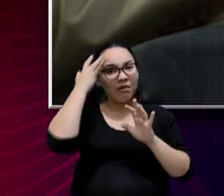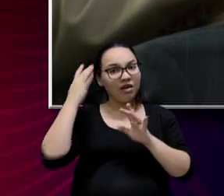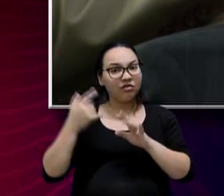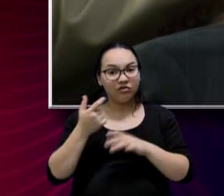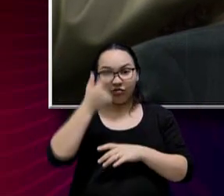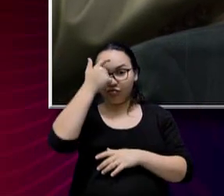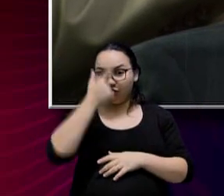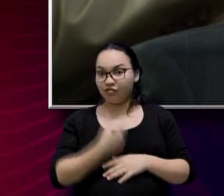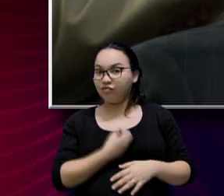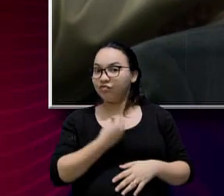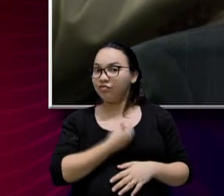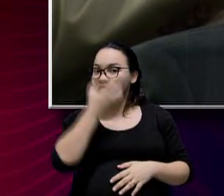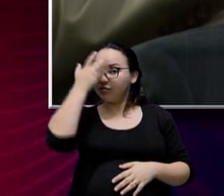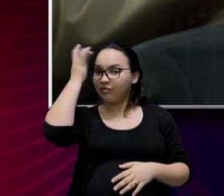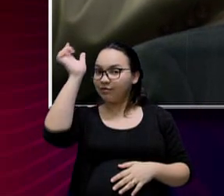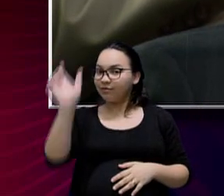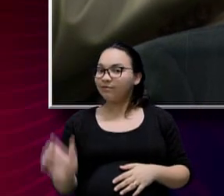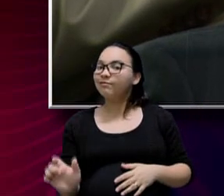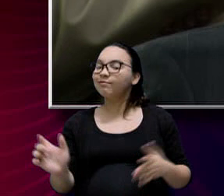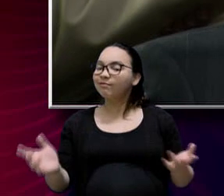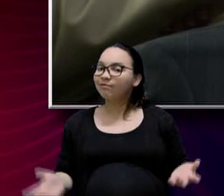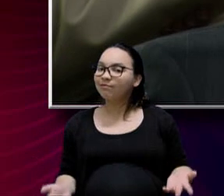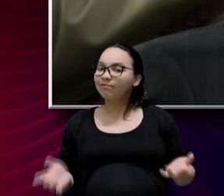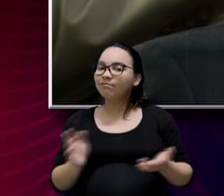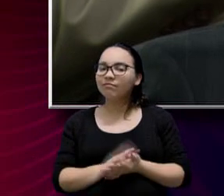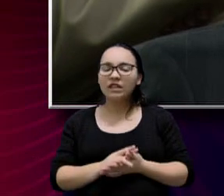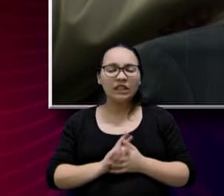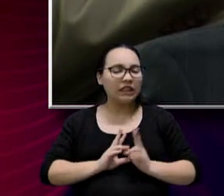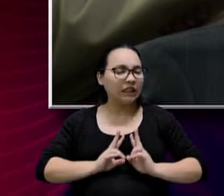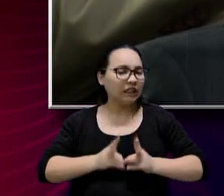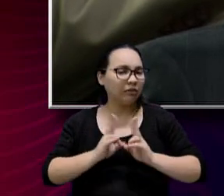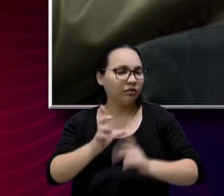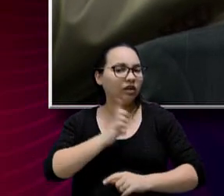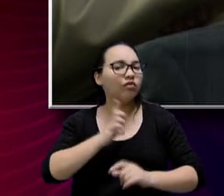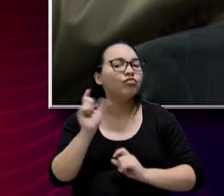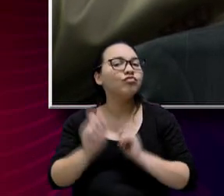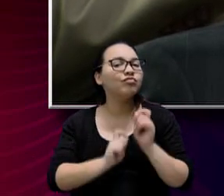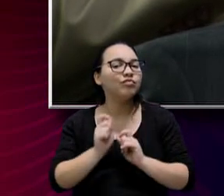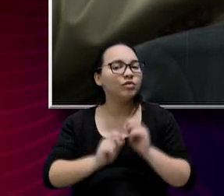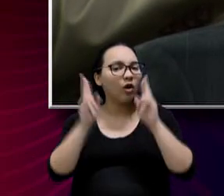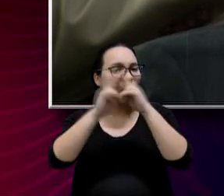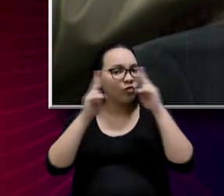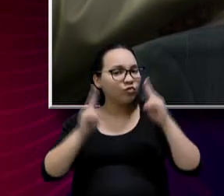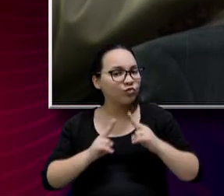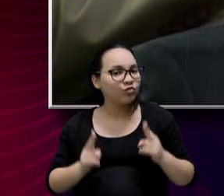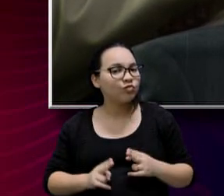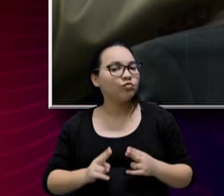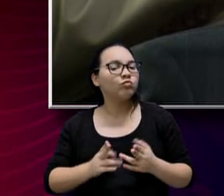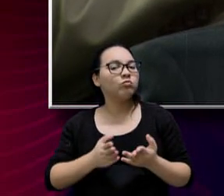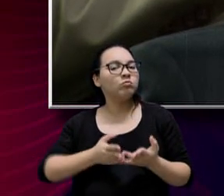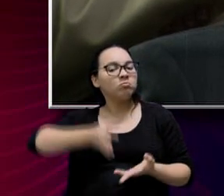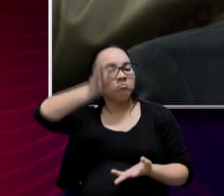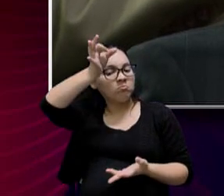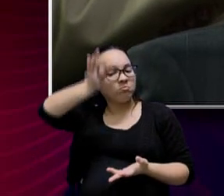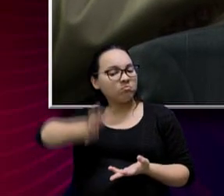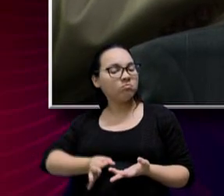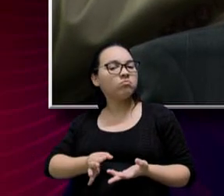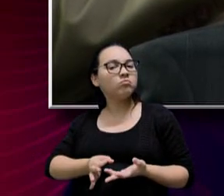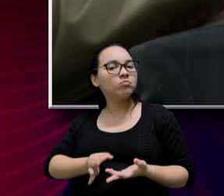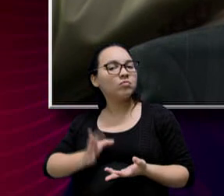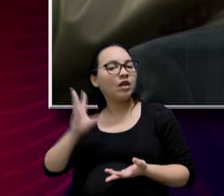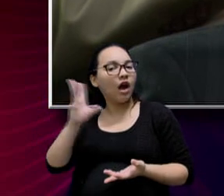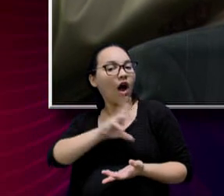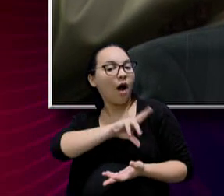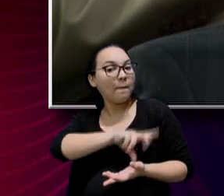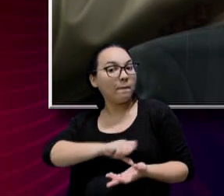pessoa que sempre teve como norte a honestidade, caráter, determinação,